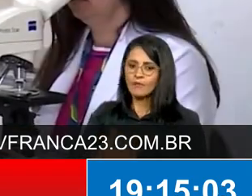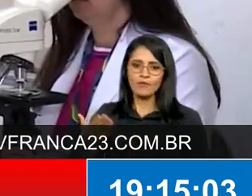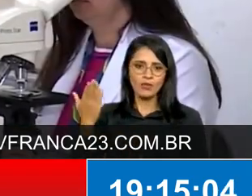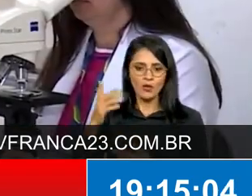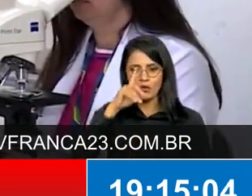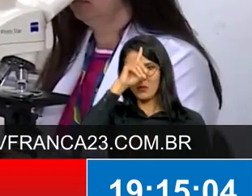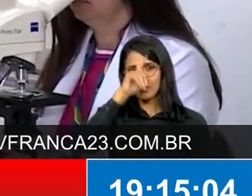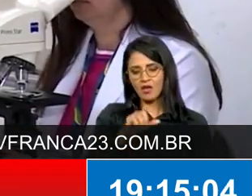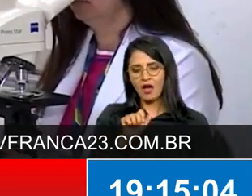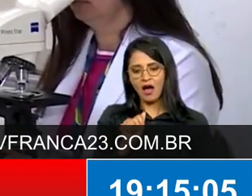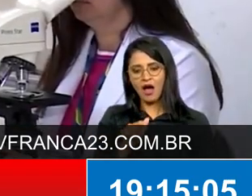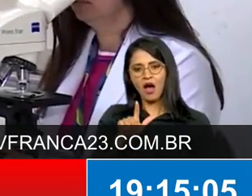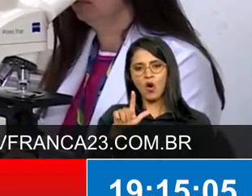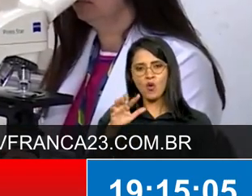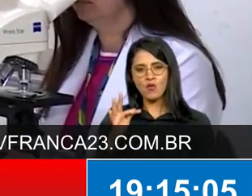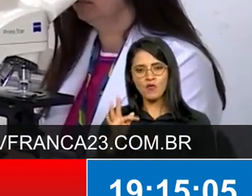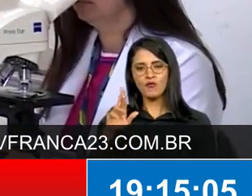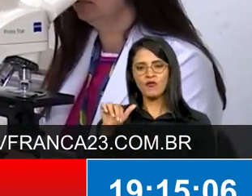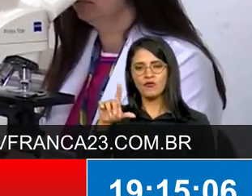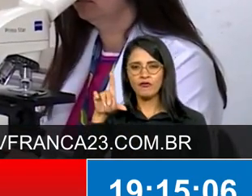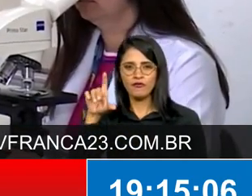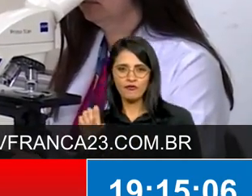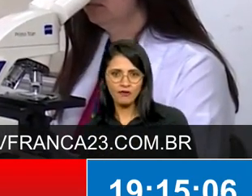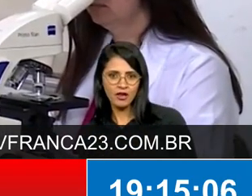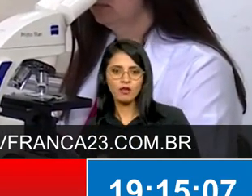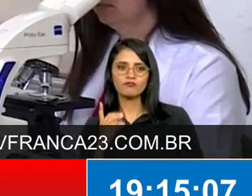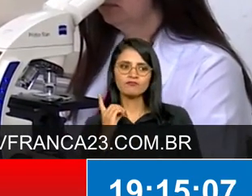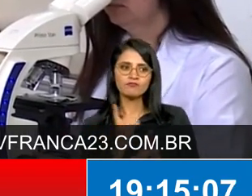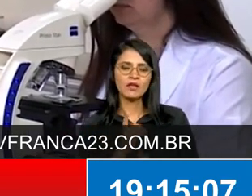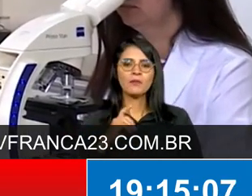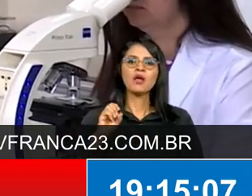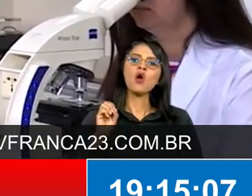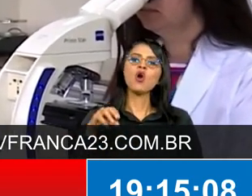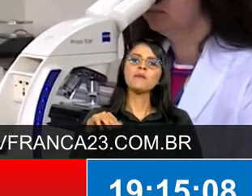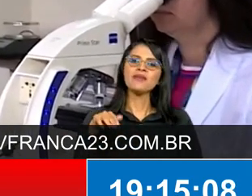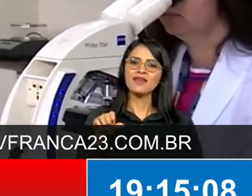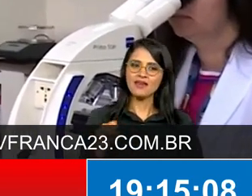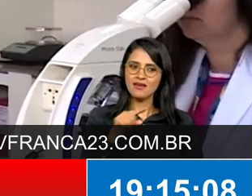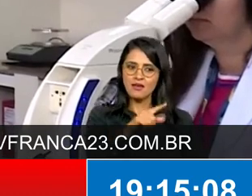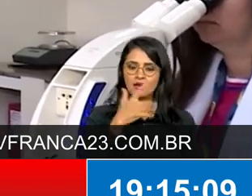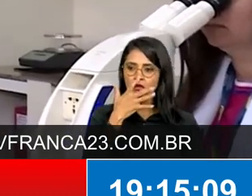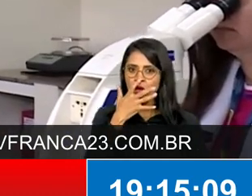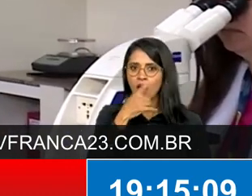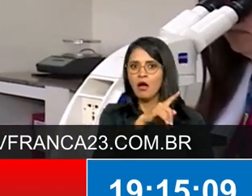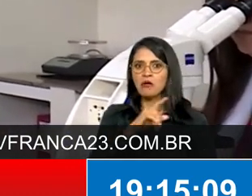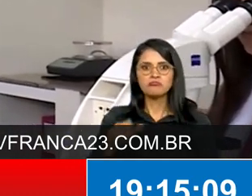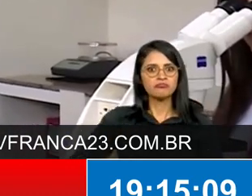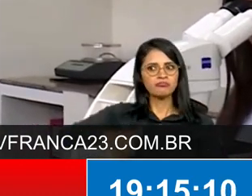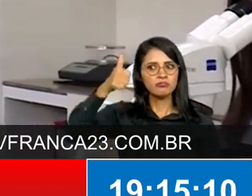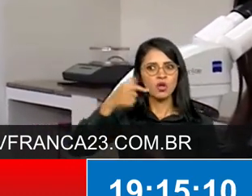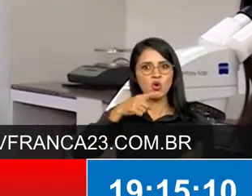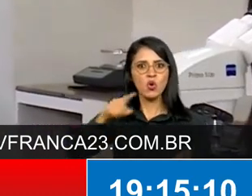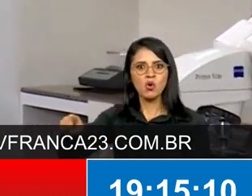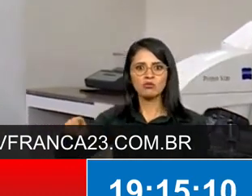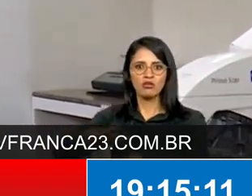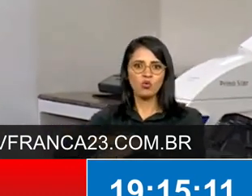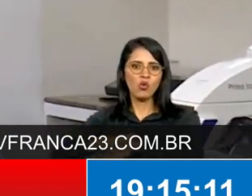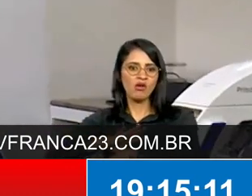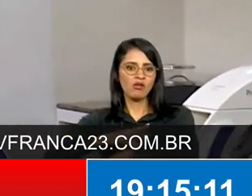Hospital Alfredo da Mata é reconhecido pela Organização Mundial da Saúde pelo exemplar combate à hanseníase aqui no Amazonas.